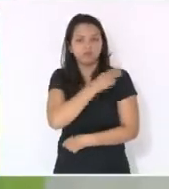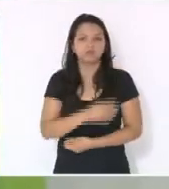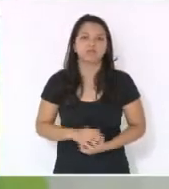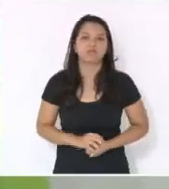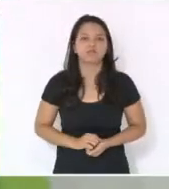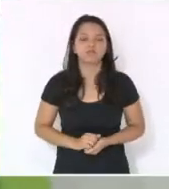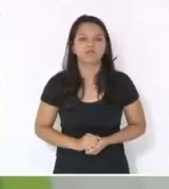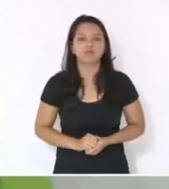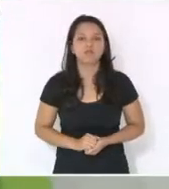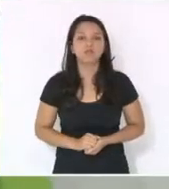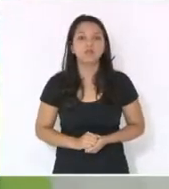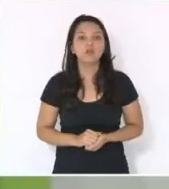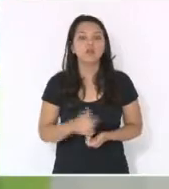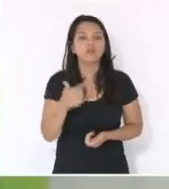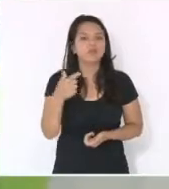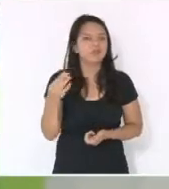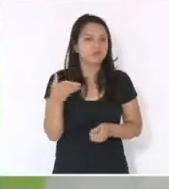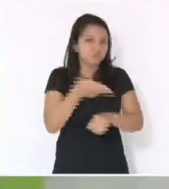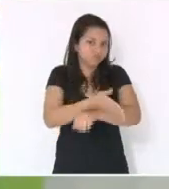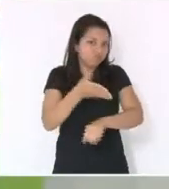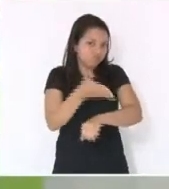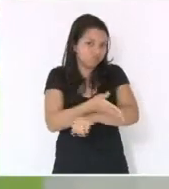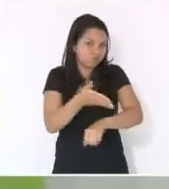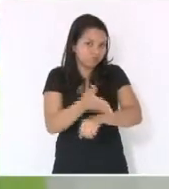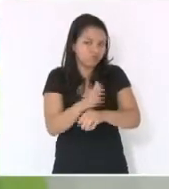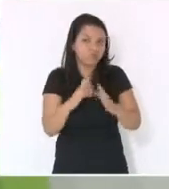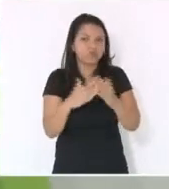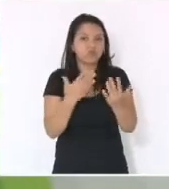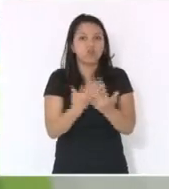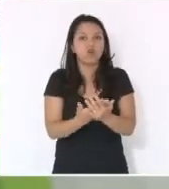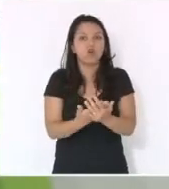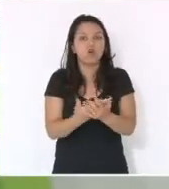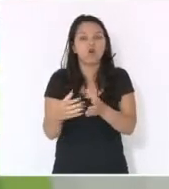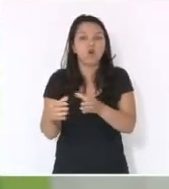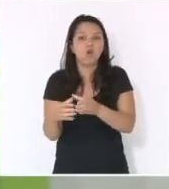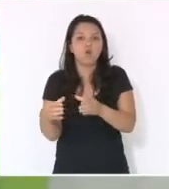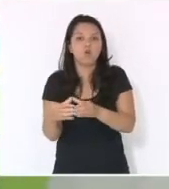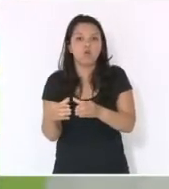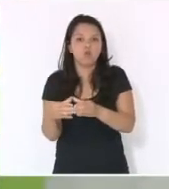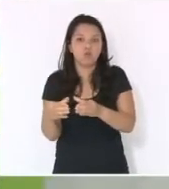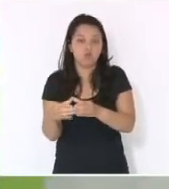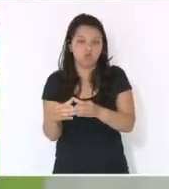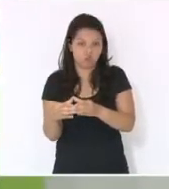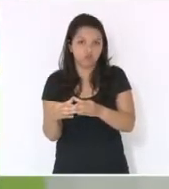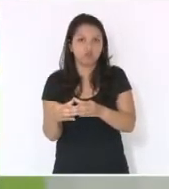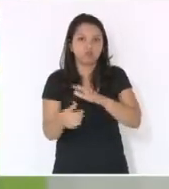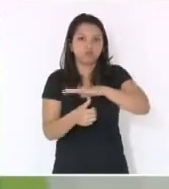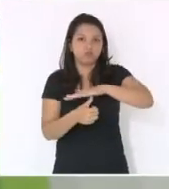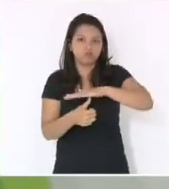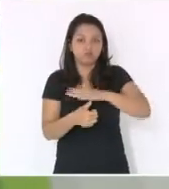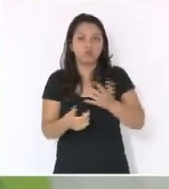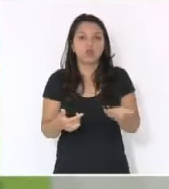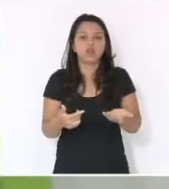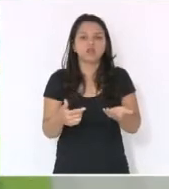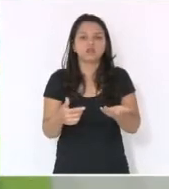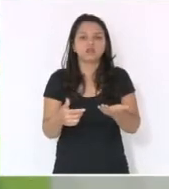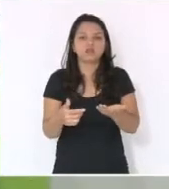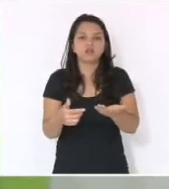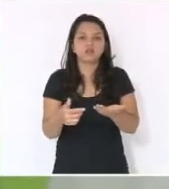aulas. Seu corpo docente hoje conta com 57 doutores,